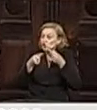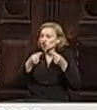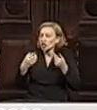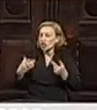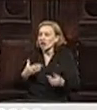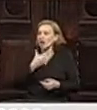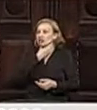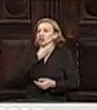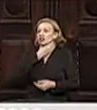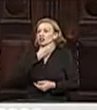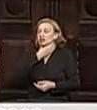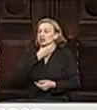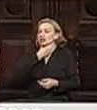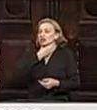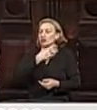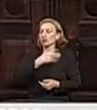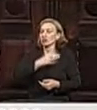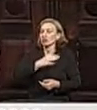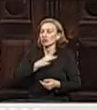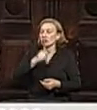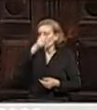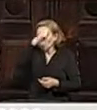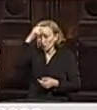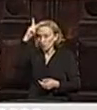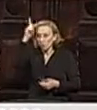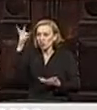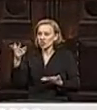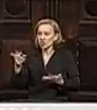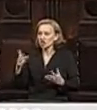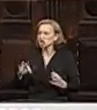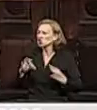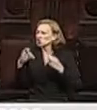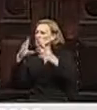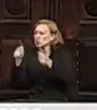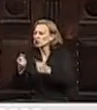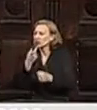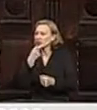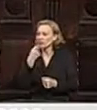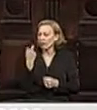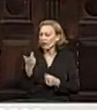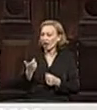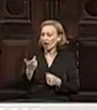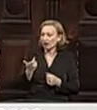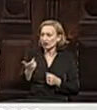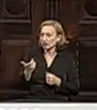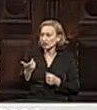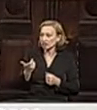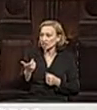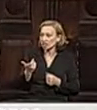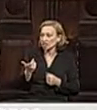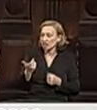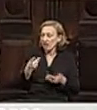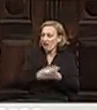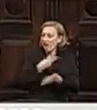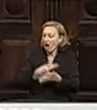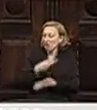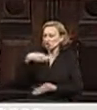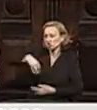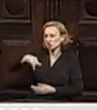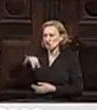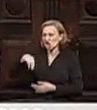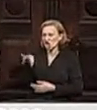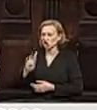essas declarações tortas e infelizes por parte do ministro da Justiça, sem dizer que o